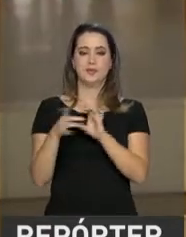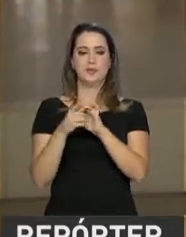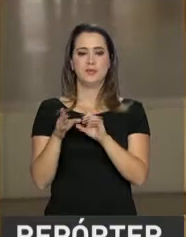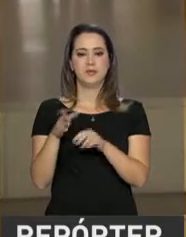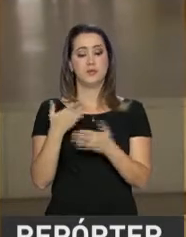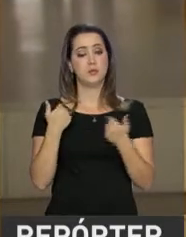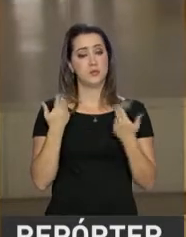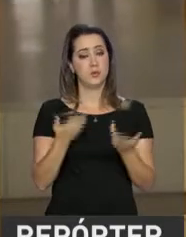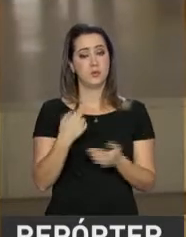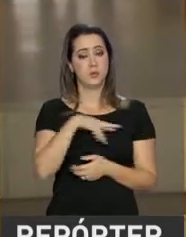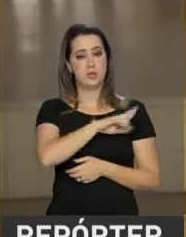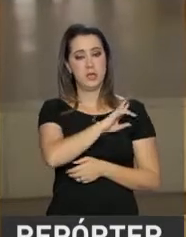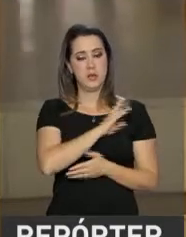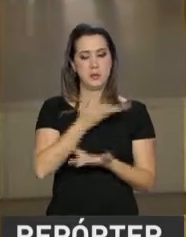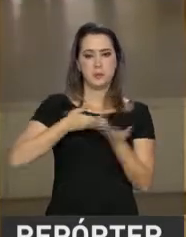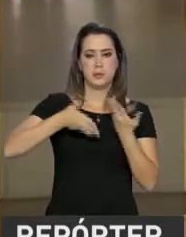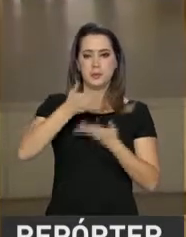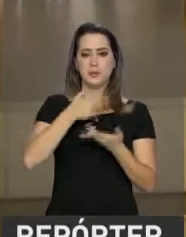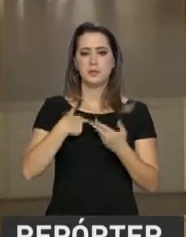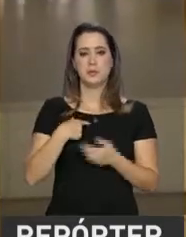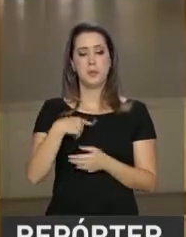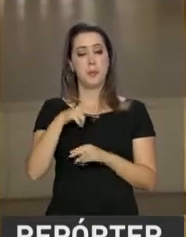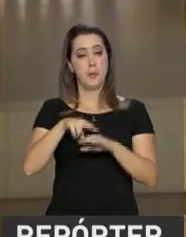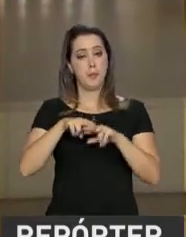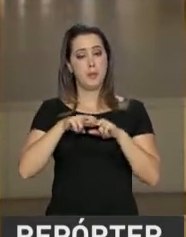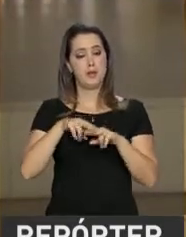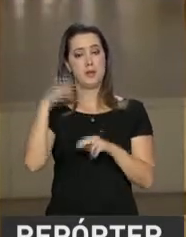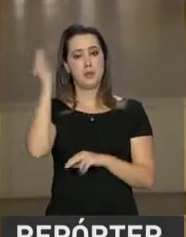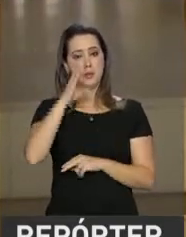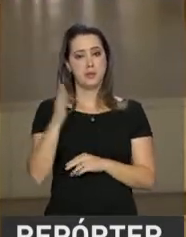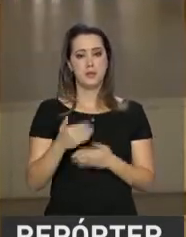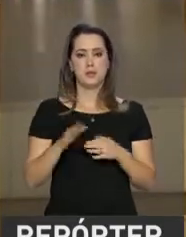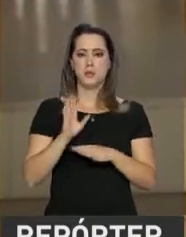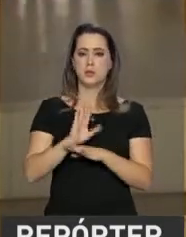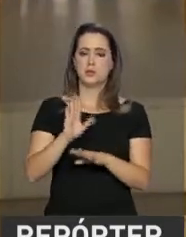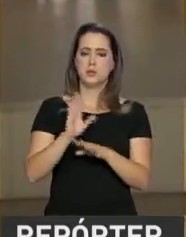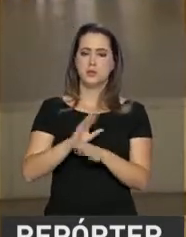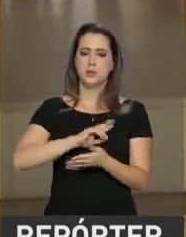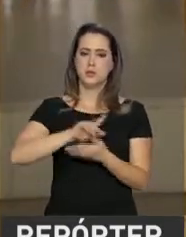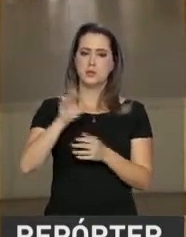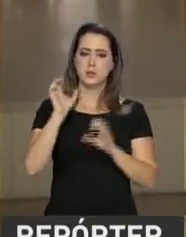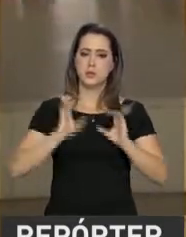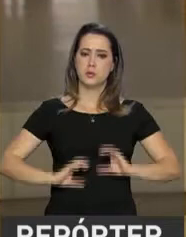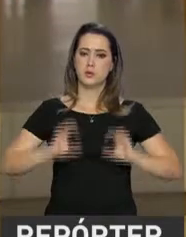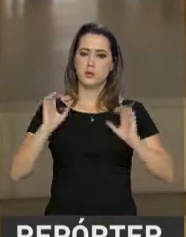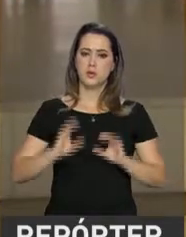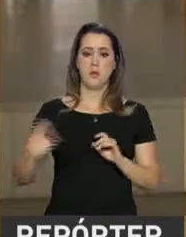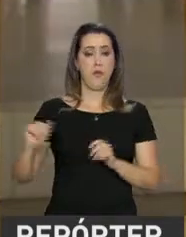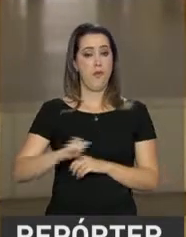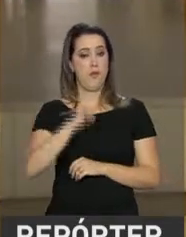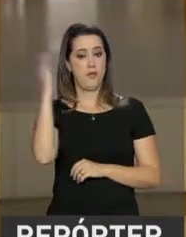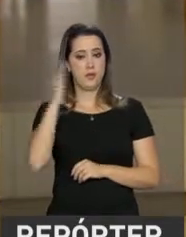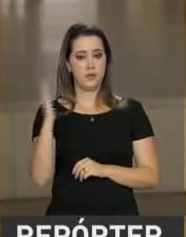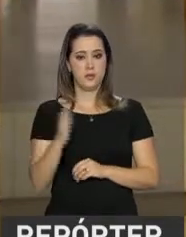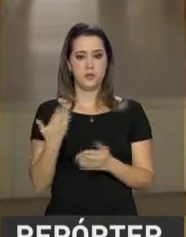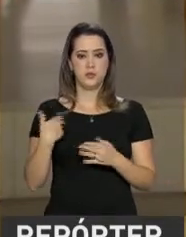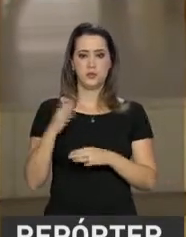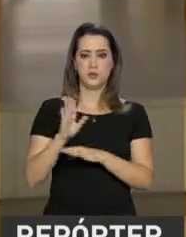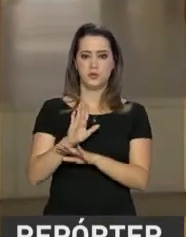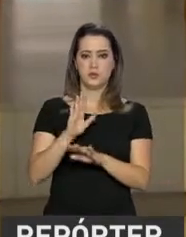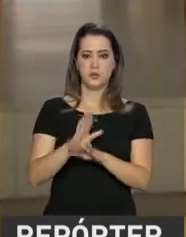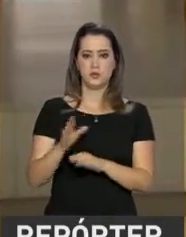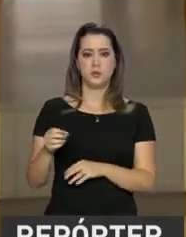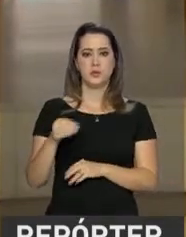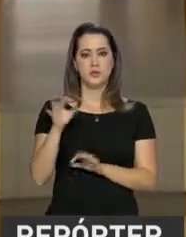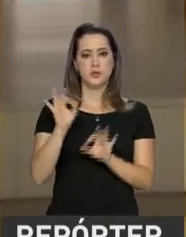internacionais, representar e negociar em nome do Brasil, prestar assistência a cidadãos no exterior e ajudar a